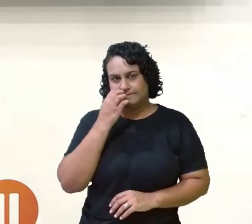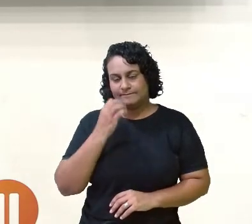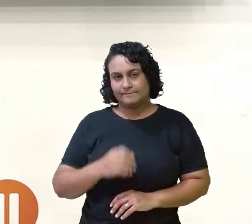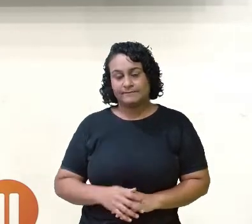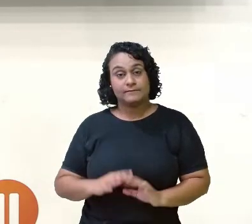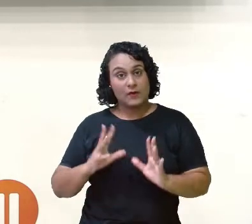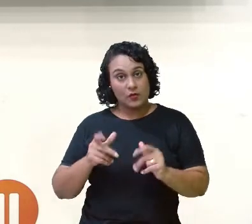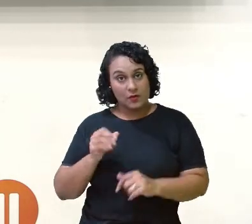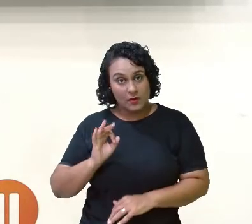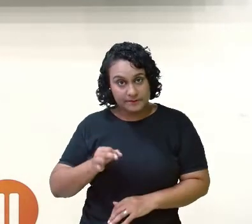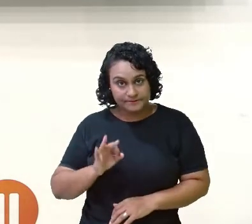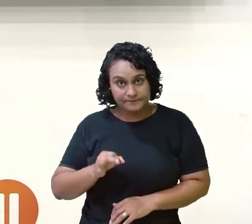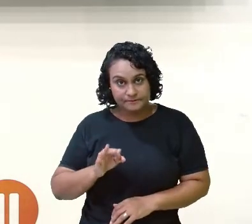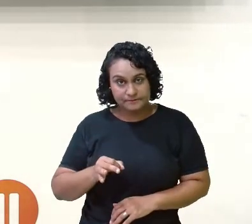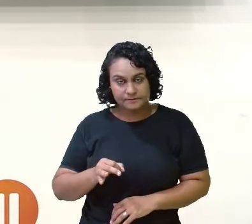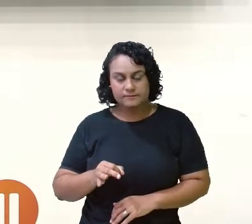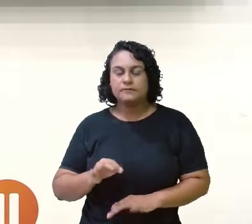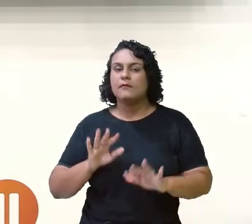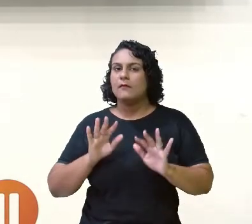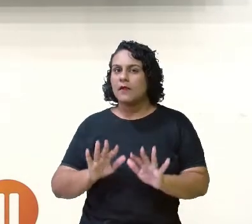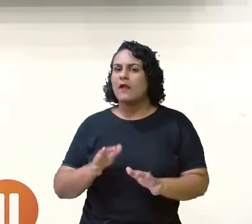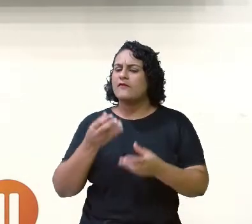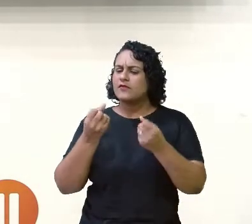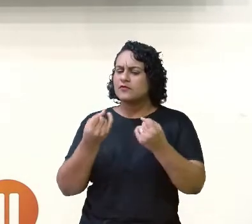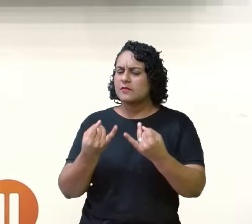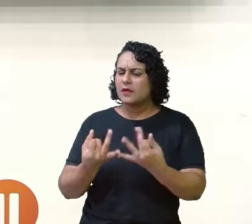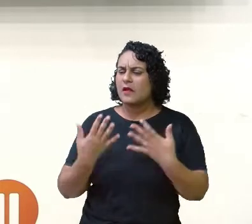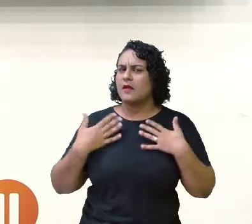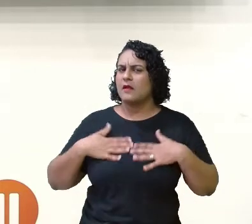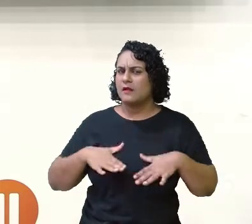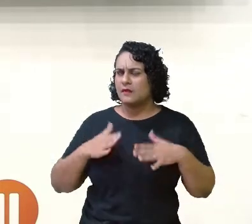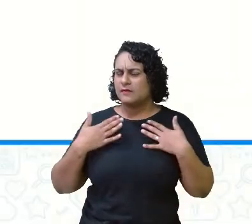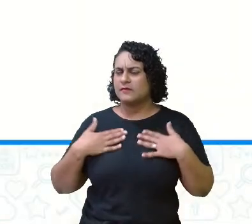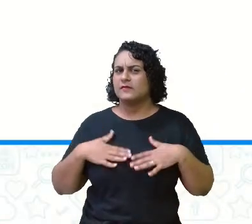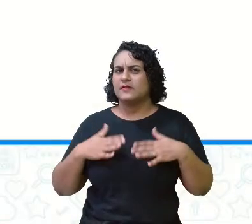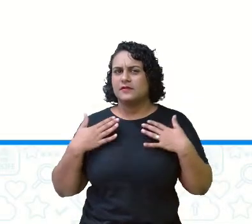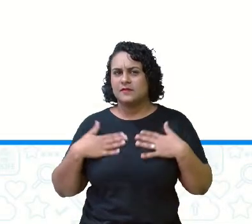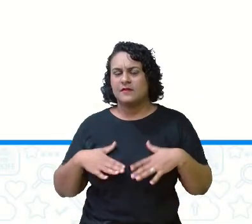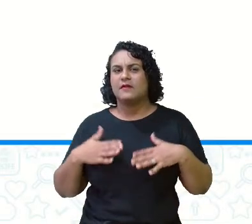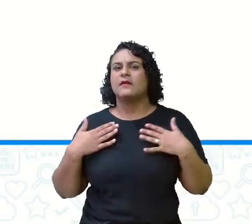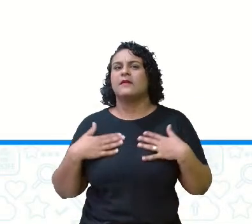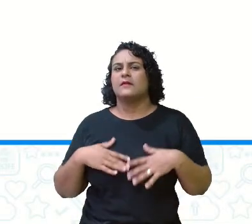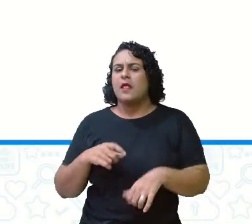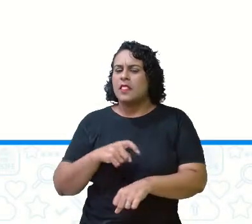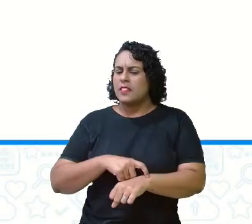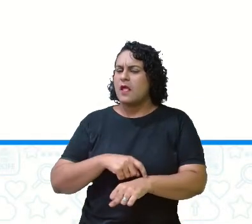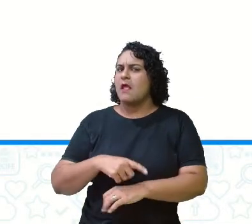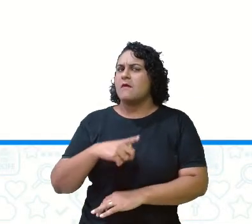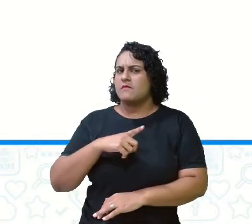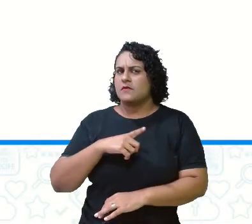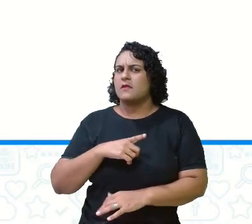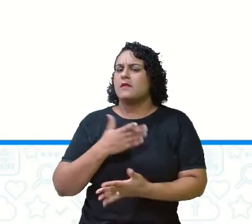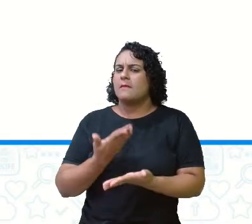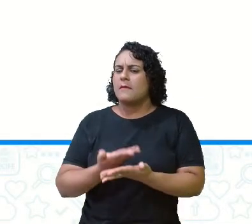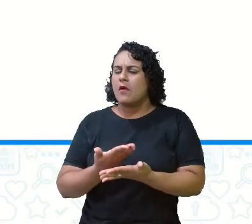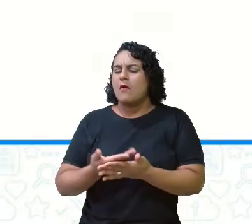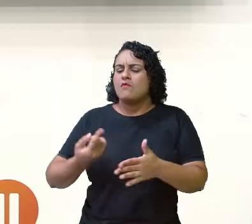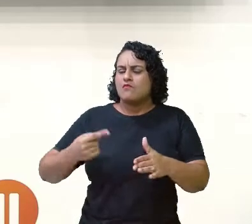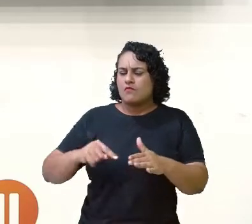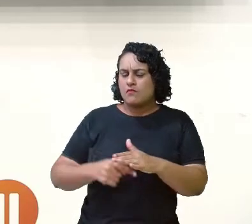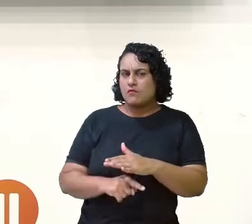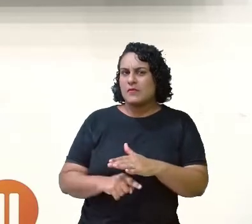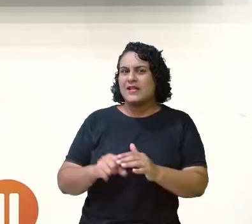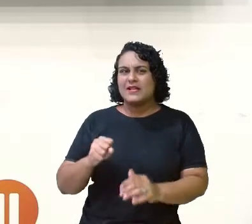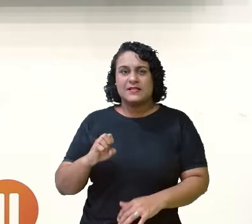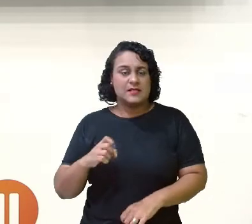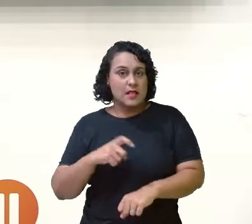Tudo certo até aí? Vou bem devagarzinho, a gente tem um pouquinho de tempo, dá para a gente trabalhar bastante essa questão. Se não